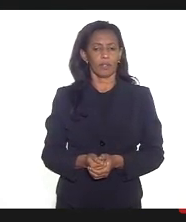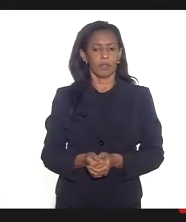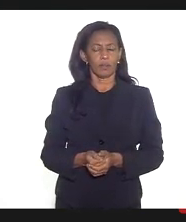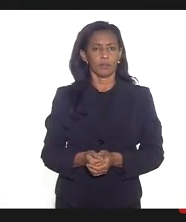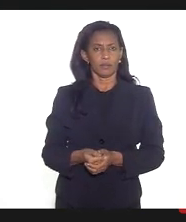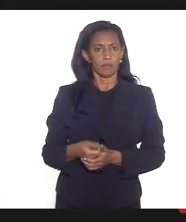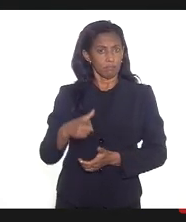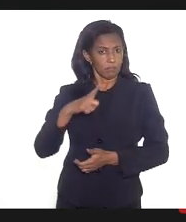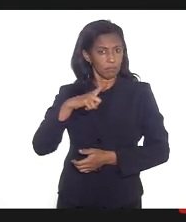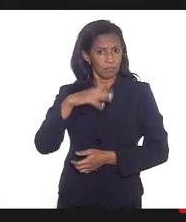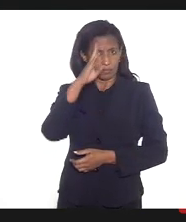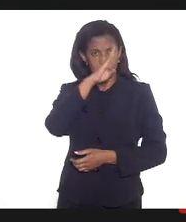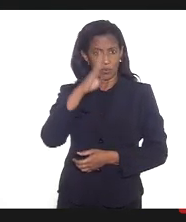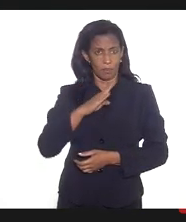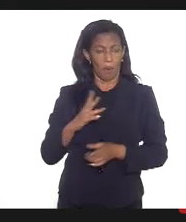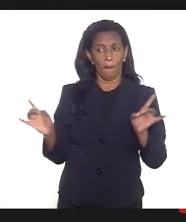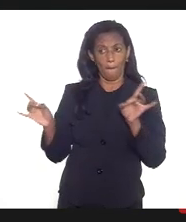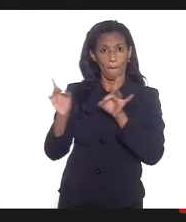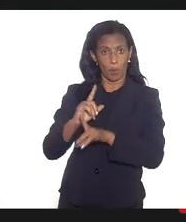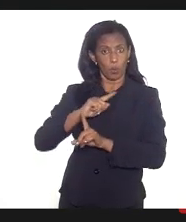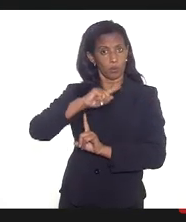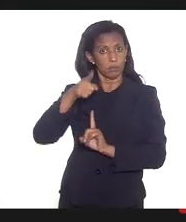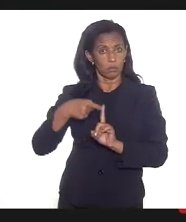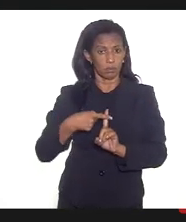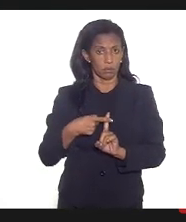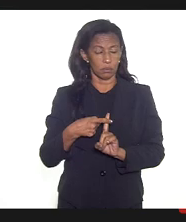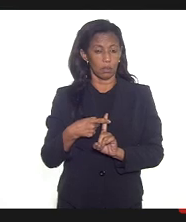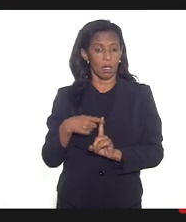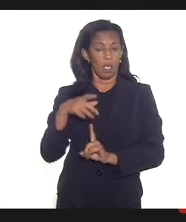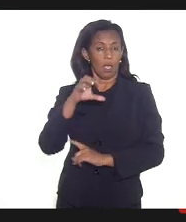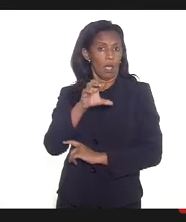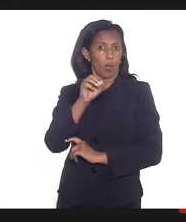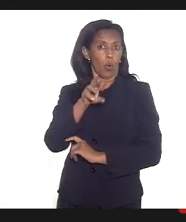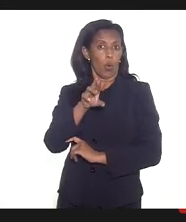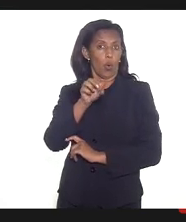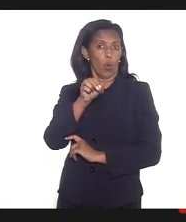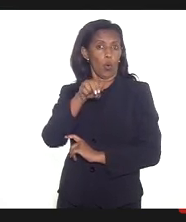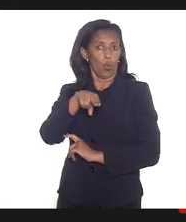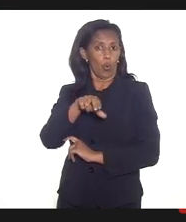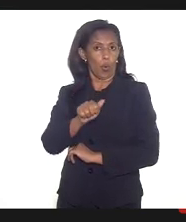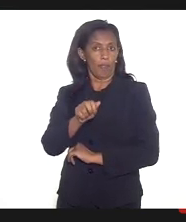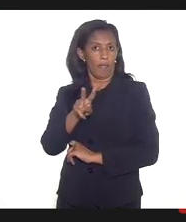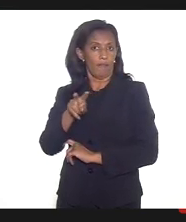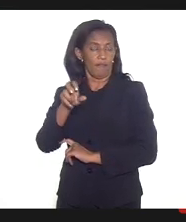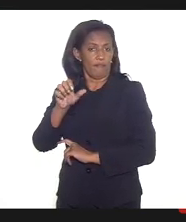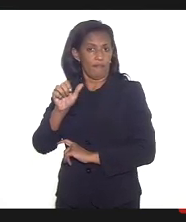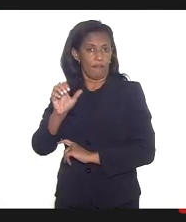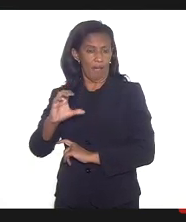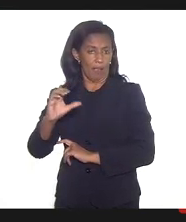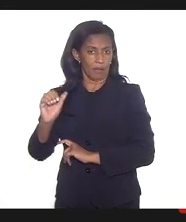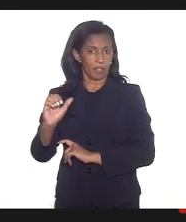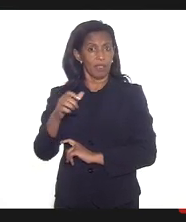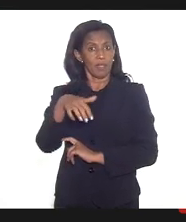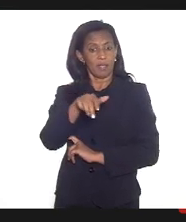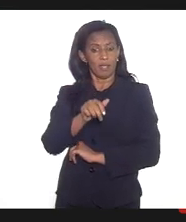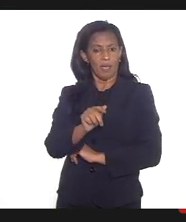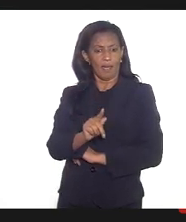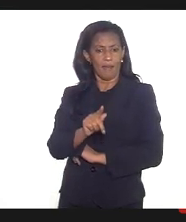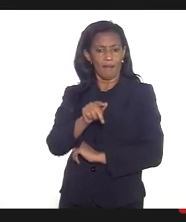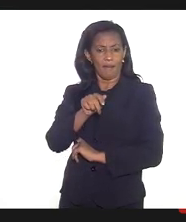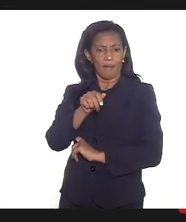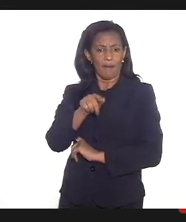vigentes no Brasil disponíveis para gestantes a Corona vaca e a paz é categoria